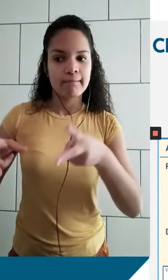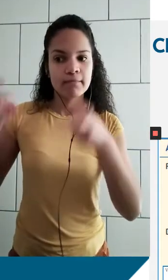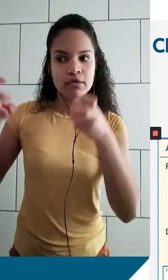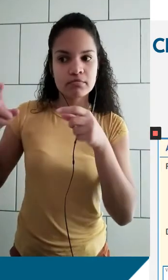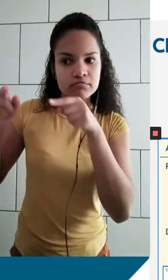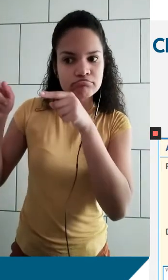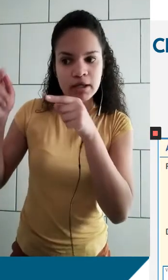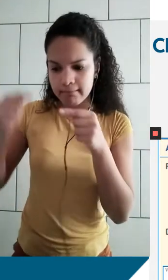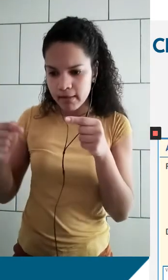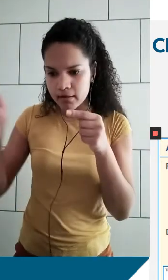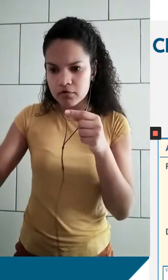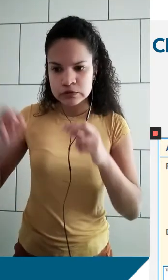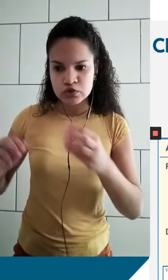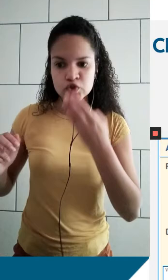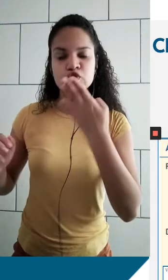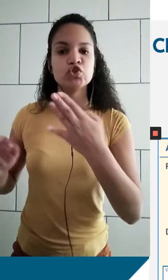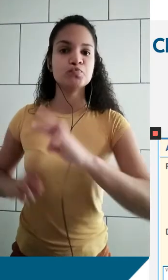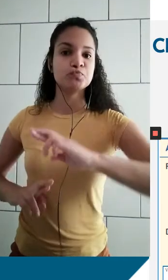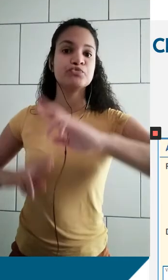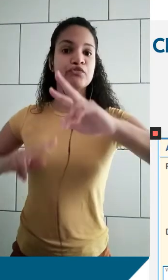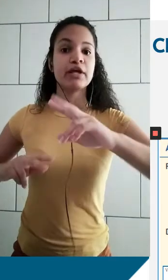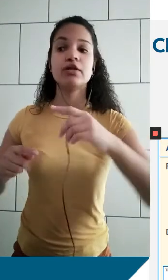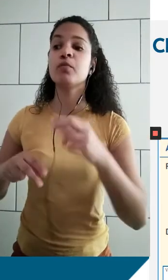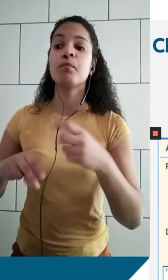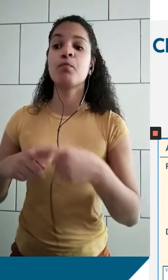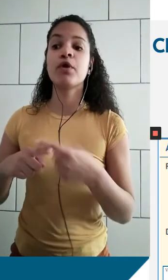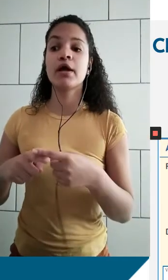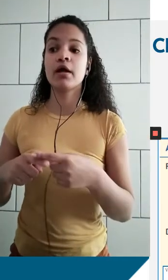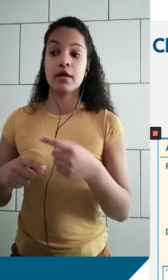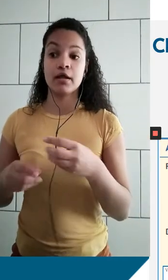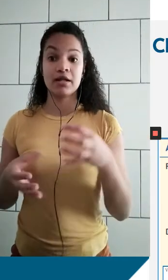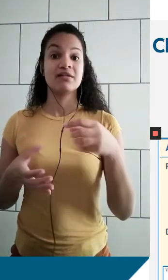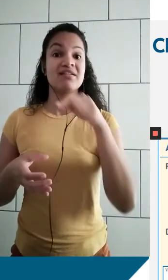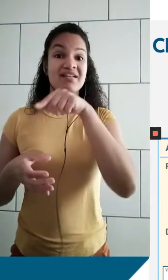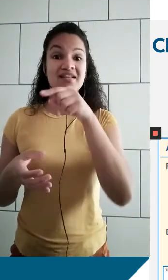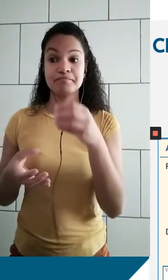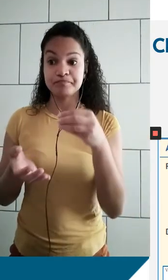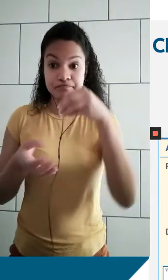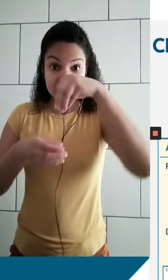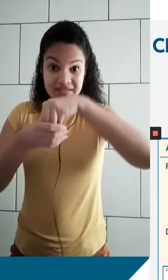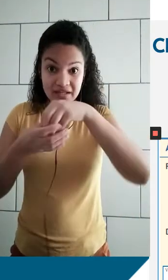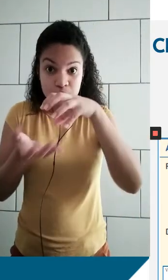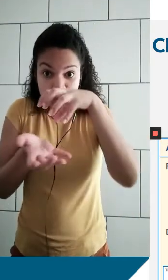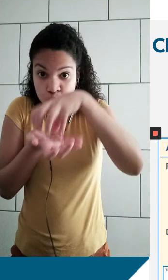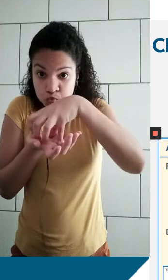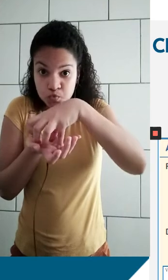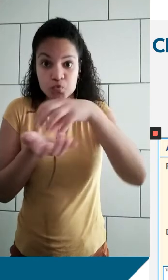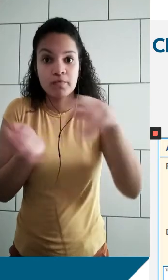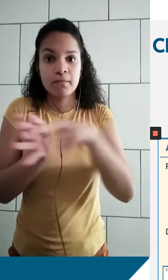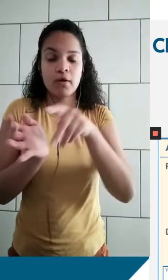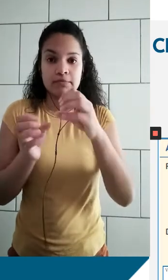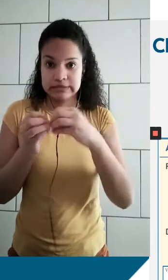identificar nos dois tipos de ácidos nucleicos. Por que ácidos nucleicos? Porque eles estão presentes no núcleo da célula. No